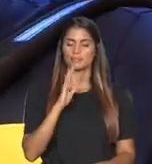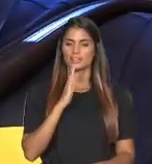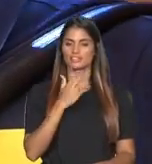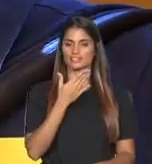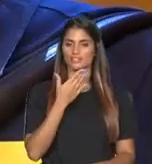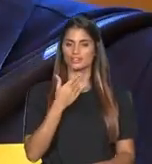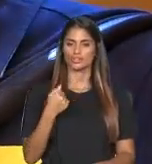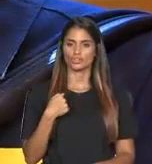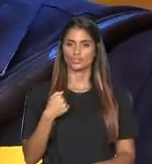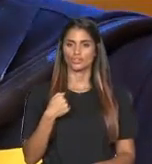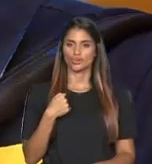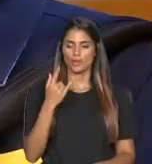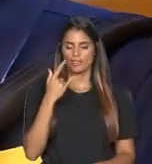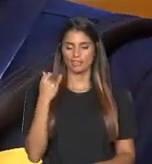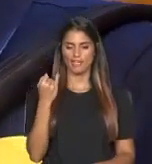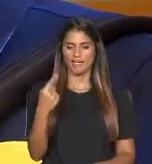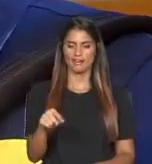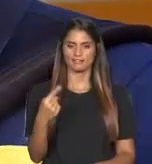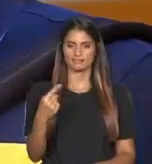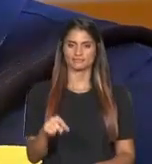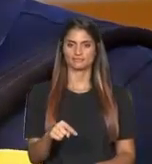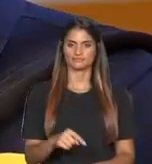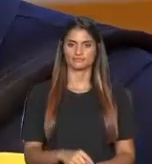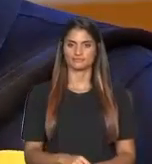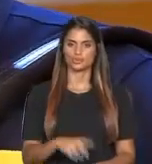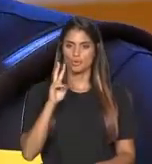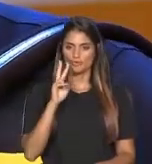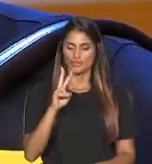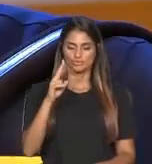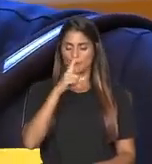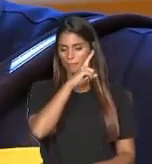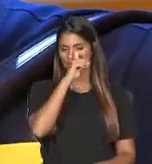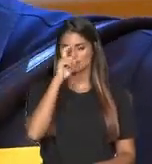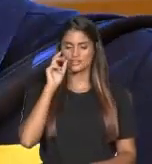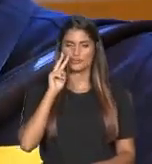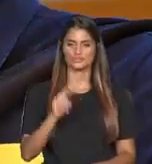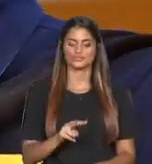até fico inspirado quando vejo uma princesa.